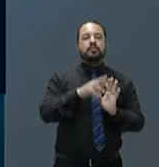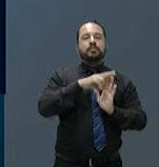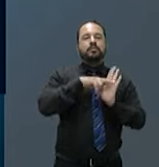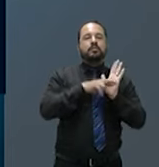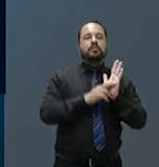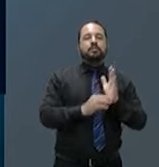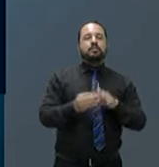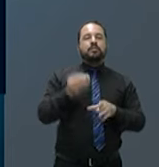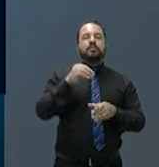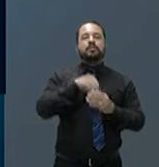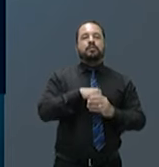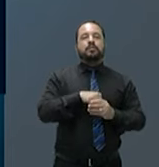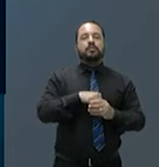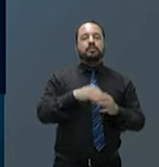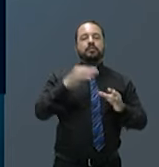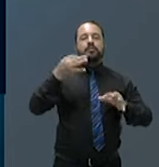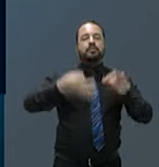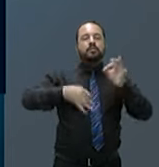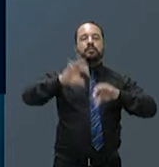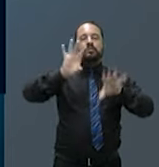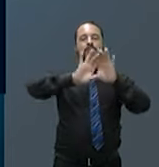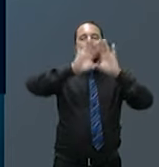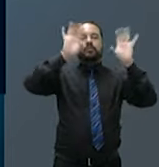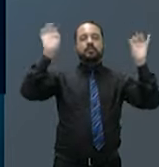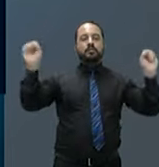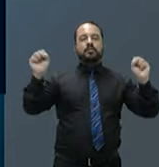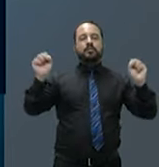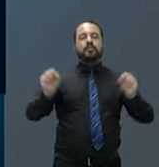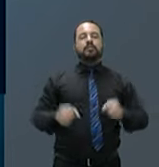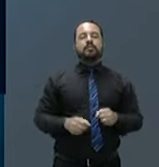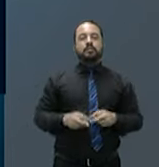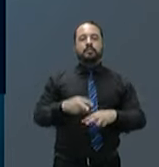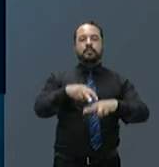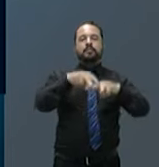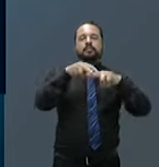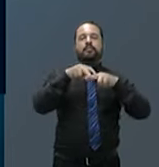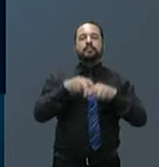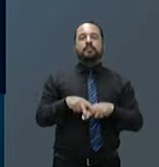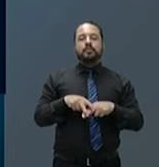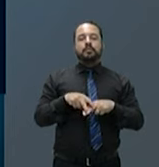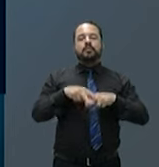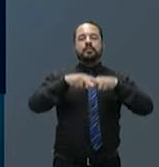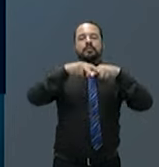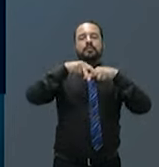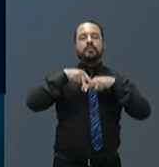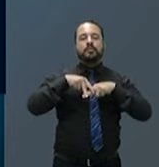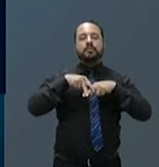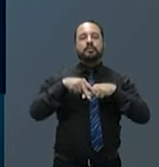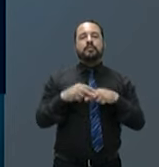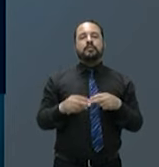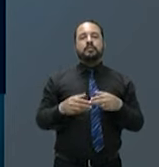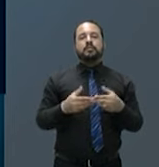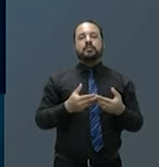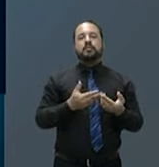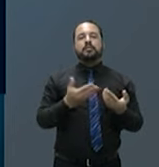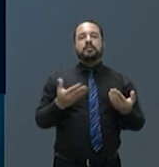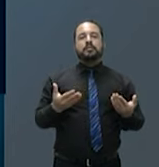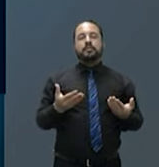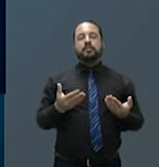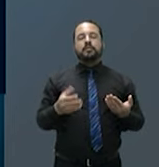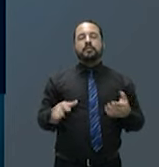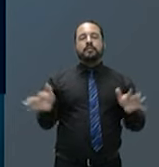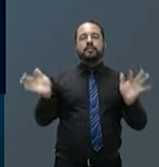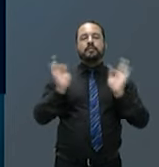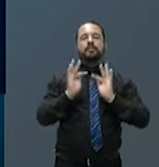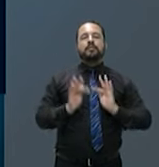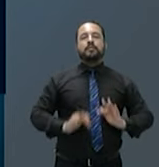necessária apreciação de sua inconformação. Por isso, nós tínhamos, com muita felicidade, editado